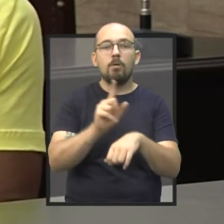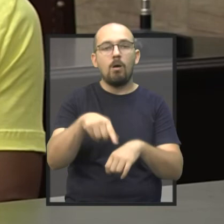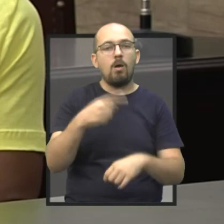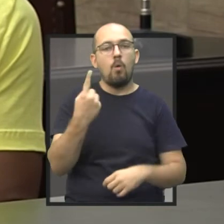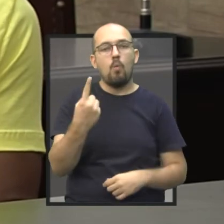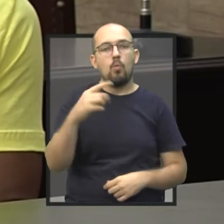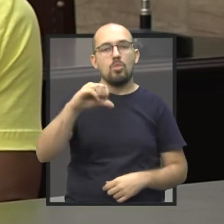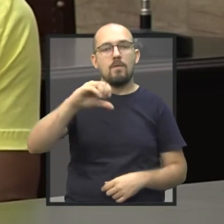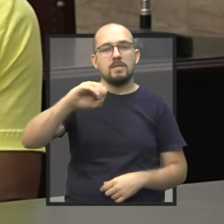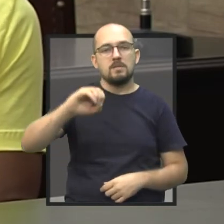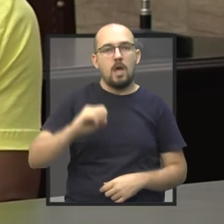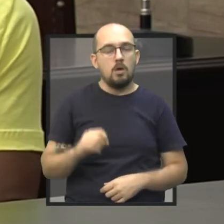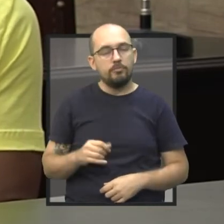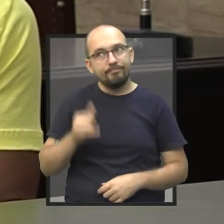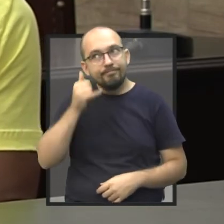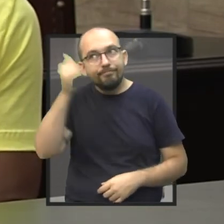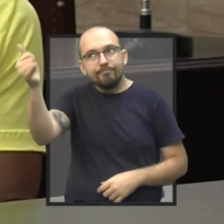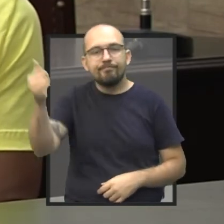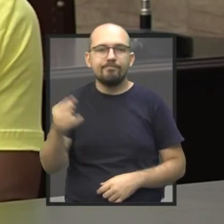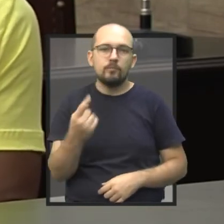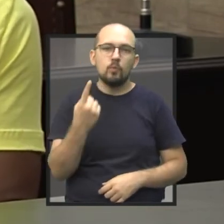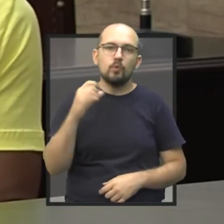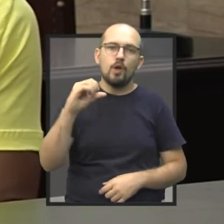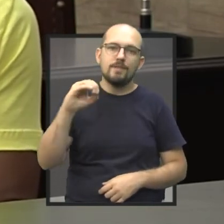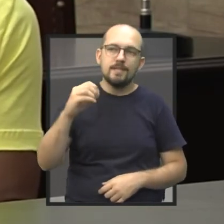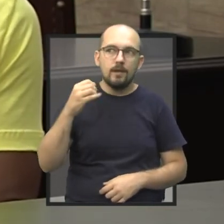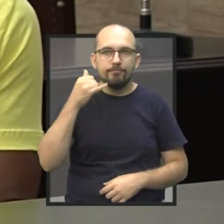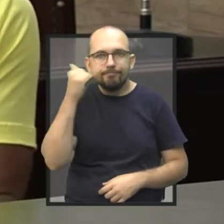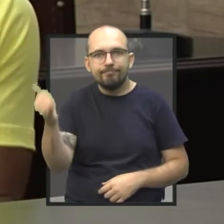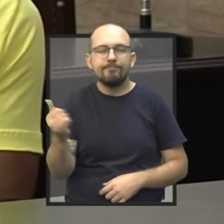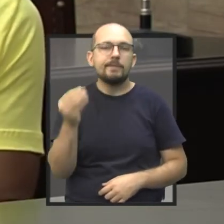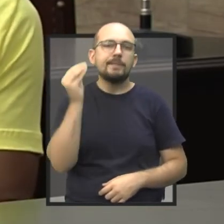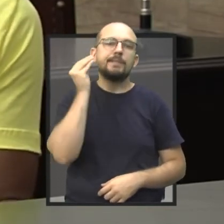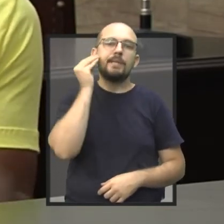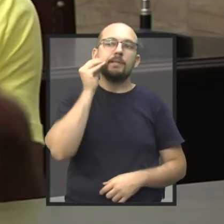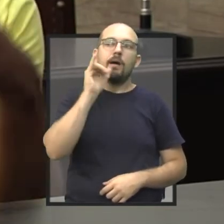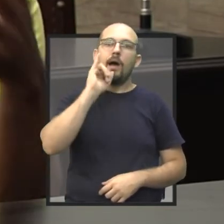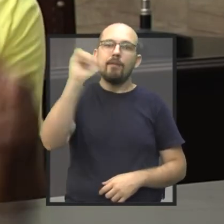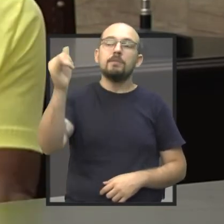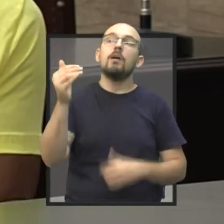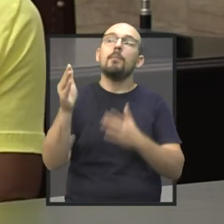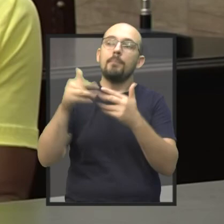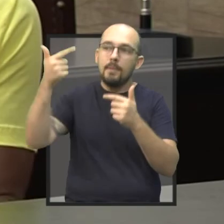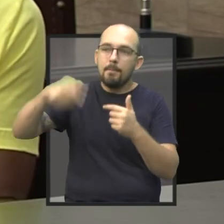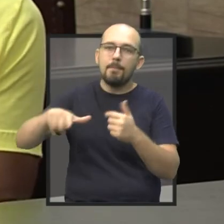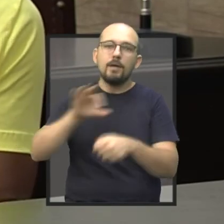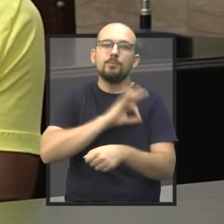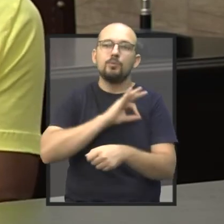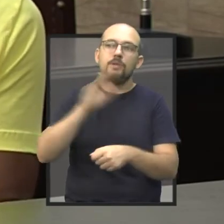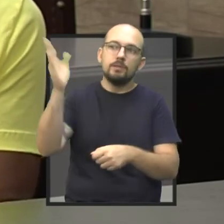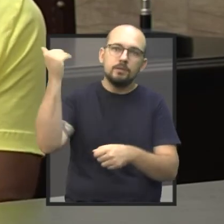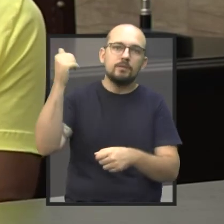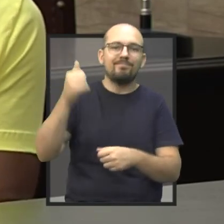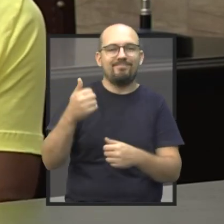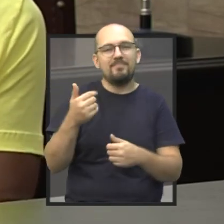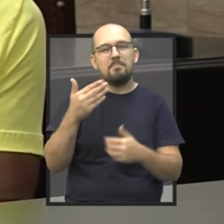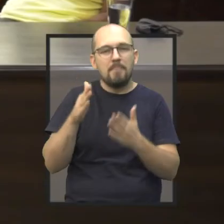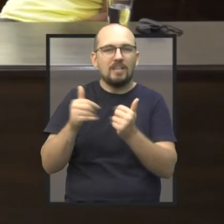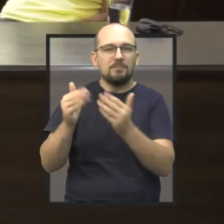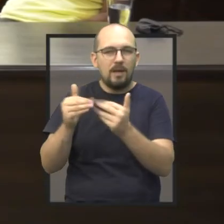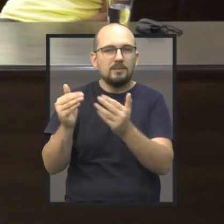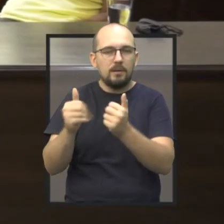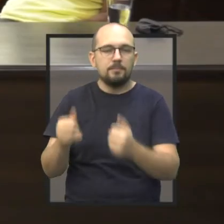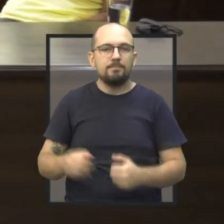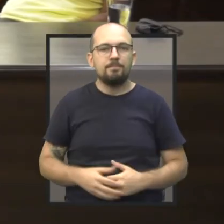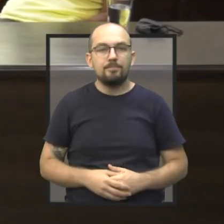um 9-0 e tentar sempre reivindicar. É um 9-0 tentar reivindicar o policiamento mais ostensivo lá no distrito.